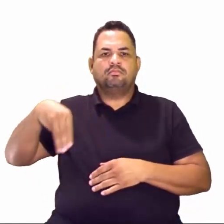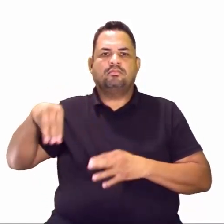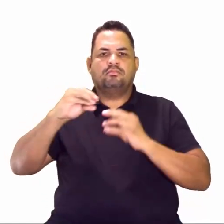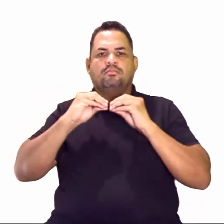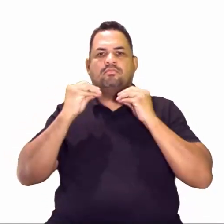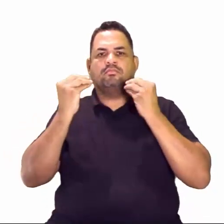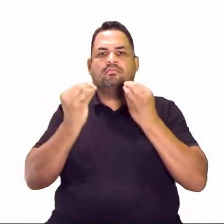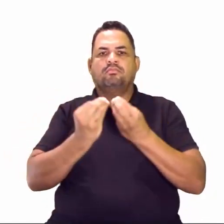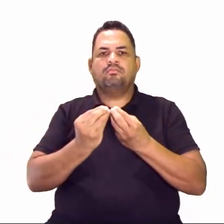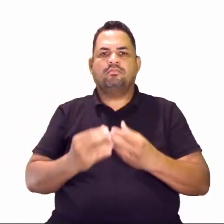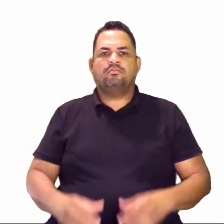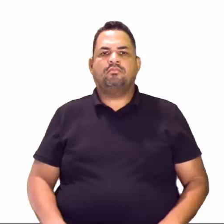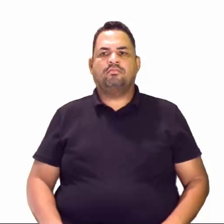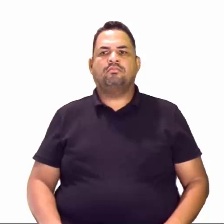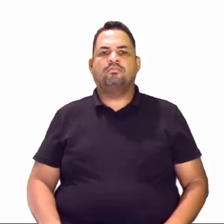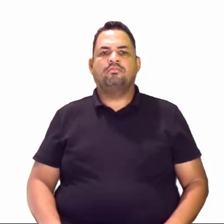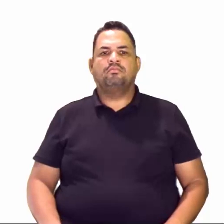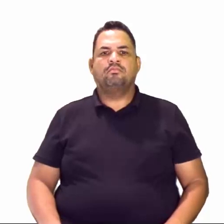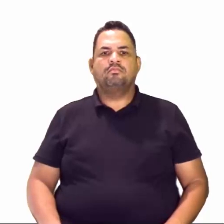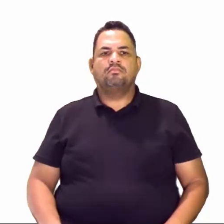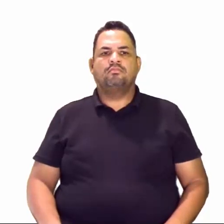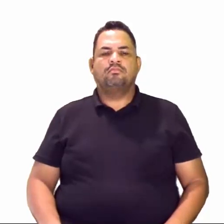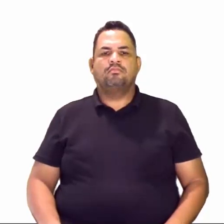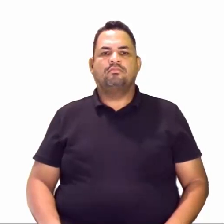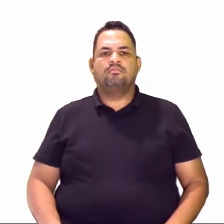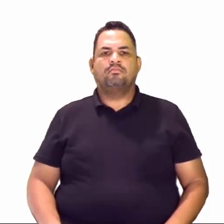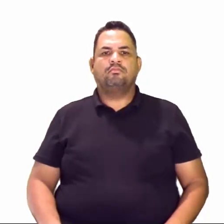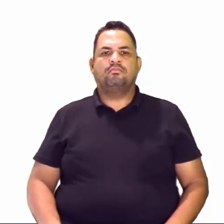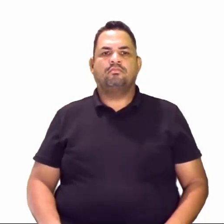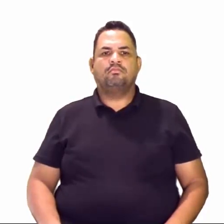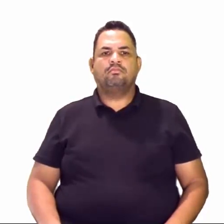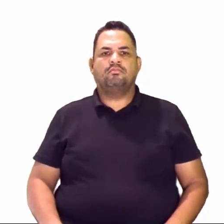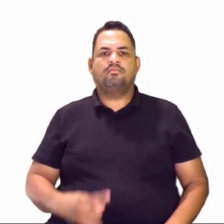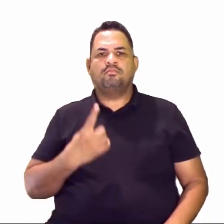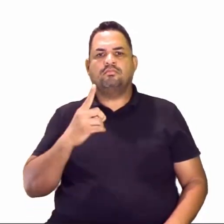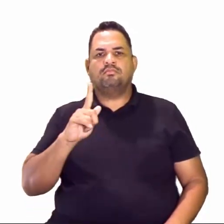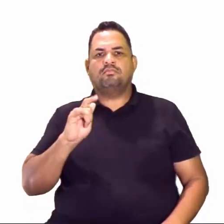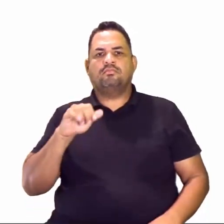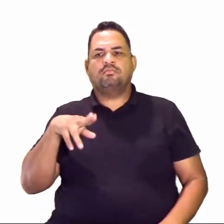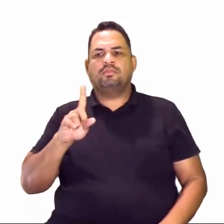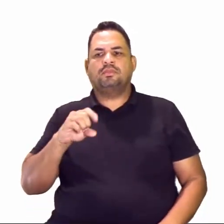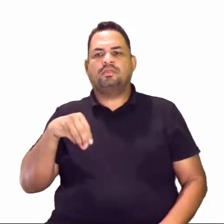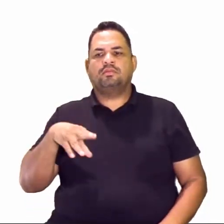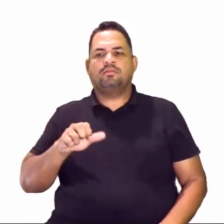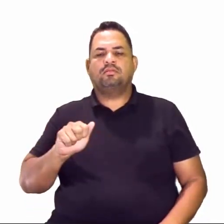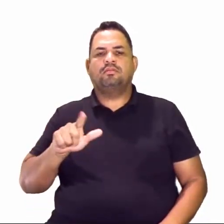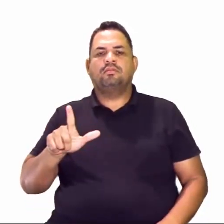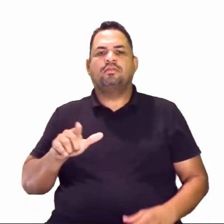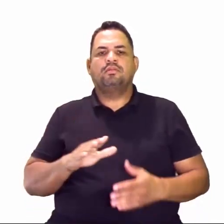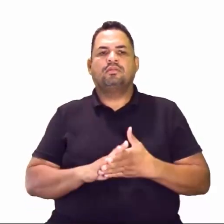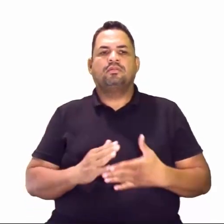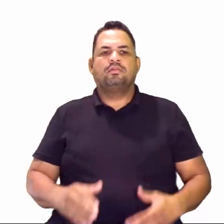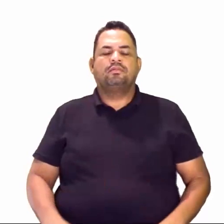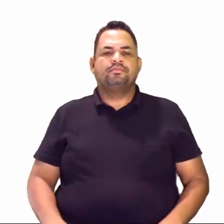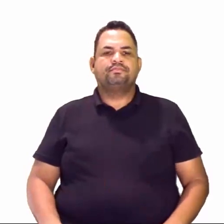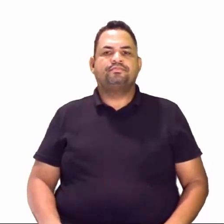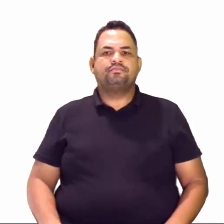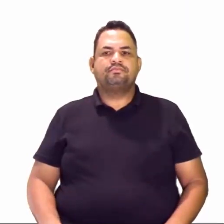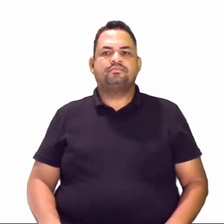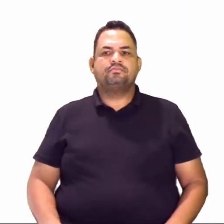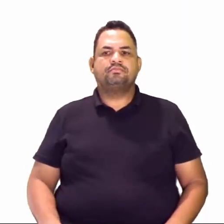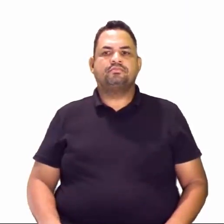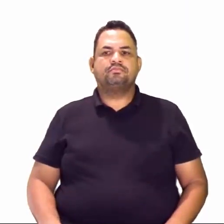da substância, tá bom? Hidrogênio tem massa molar 1 grama por mol, oxigênio 16 gramas por